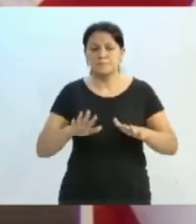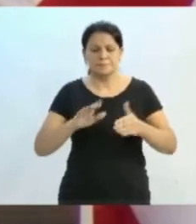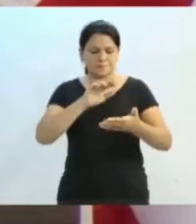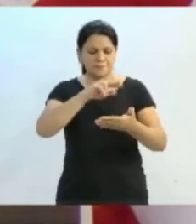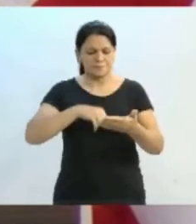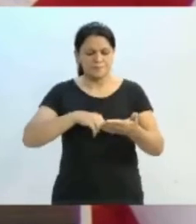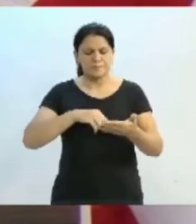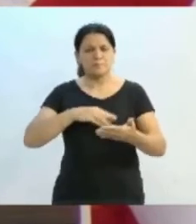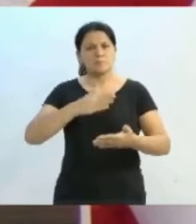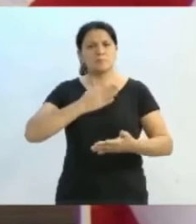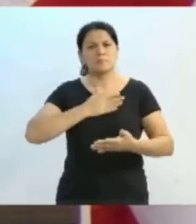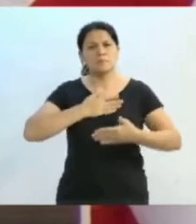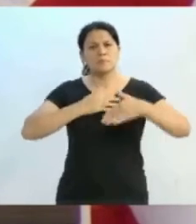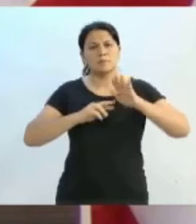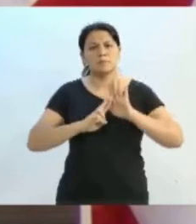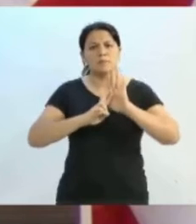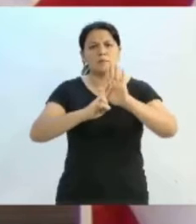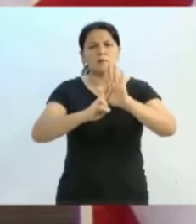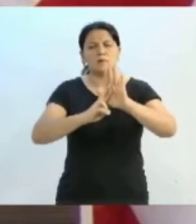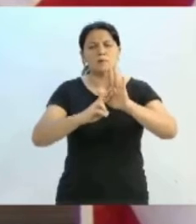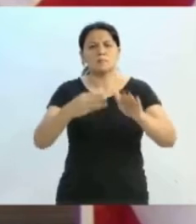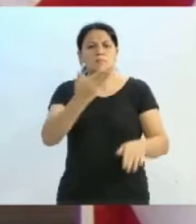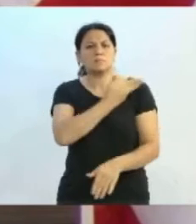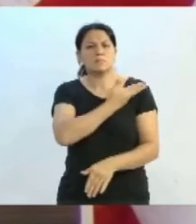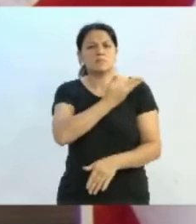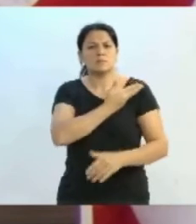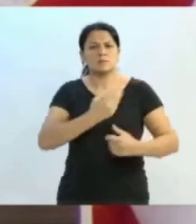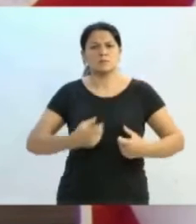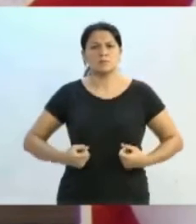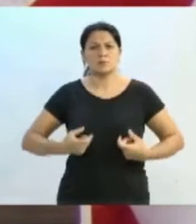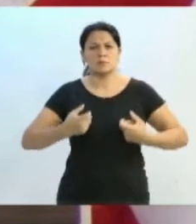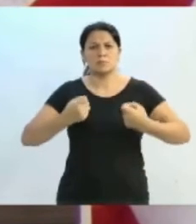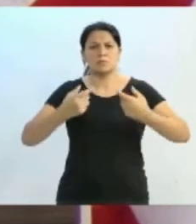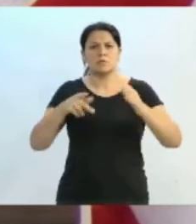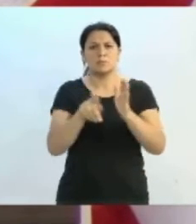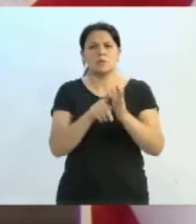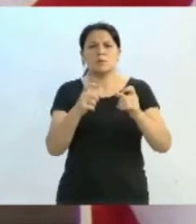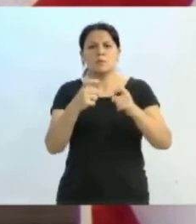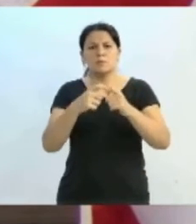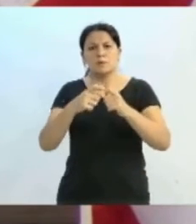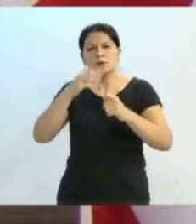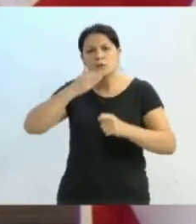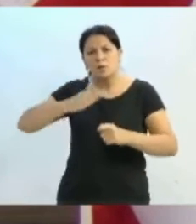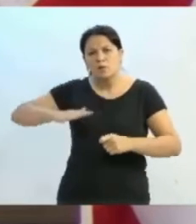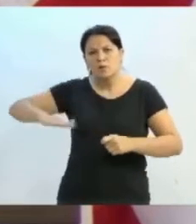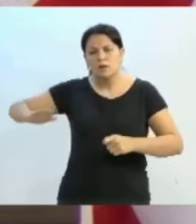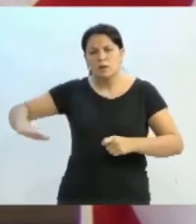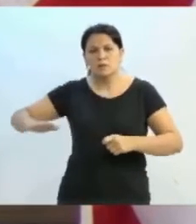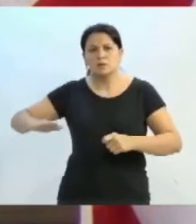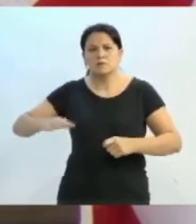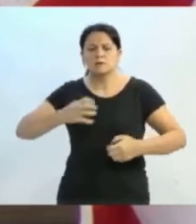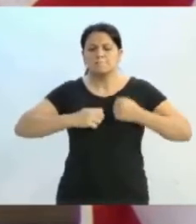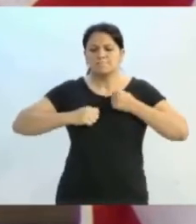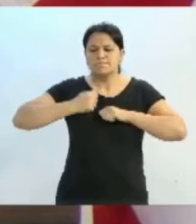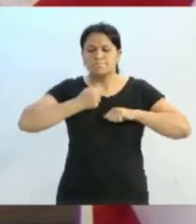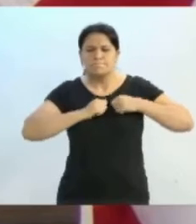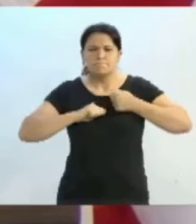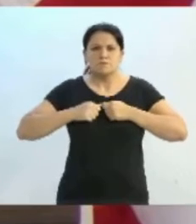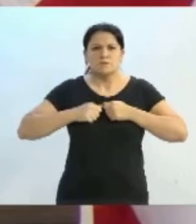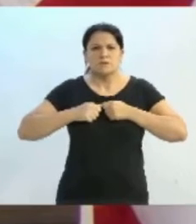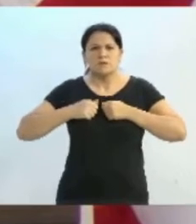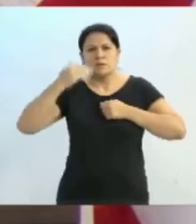representando os meus colegas oncologistas pediátricos manifestar Nossa angústia em tratar as crianças e adolescentes com câncer